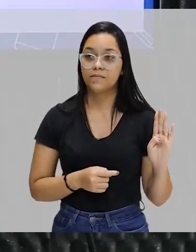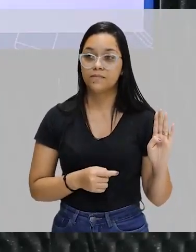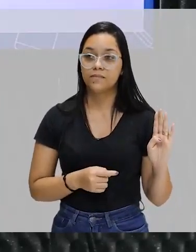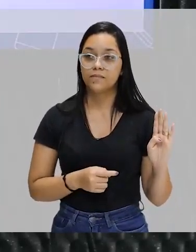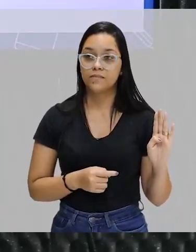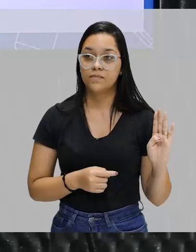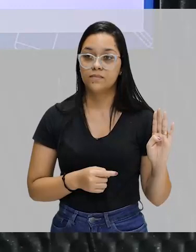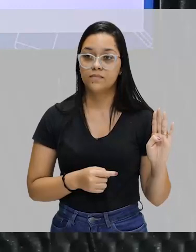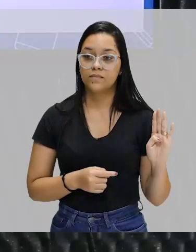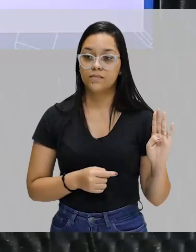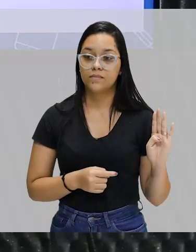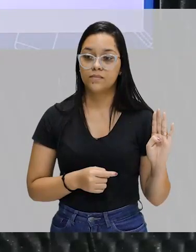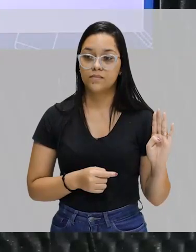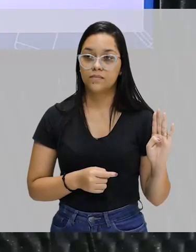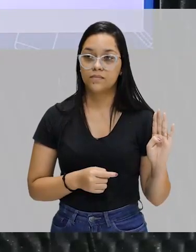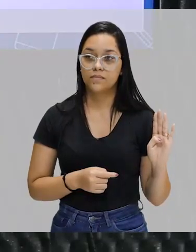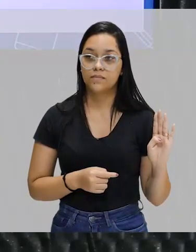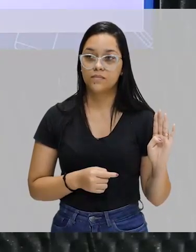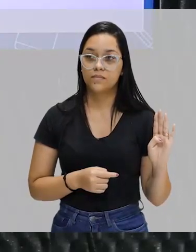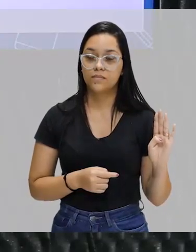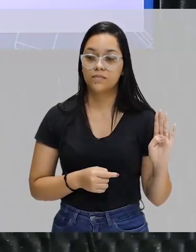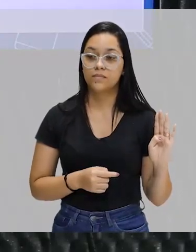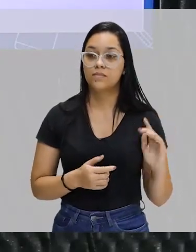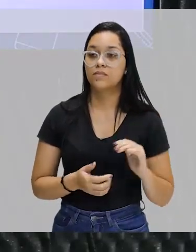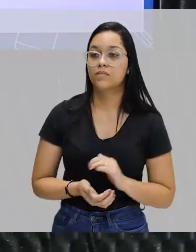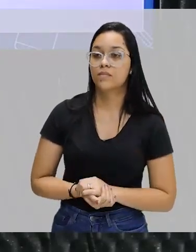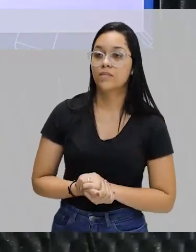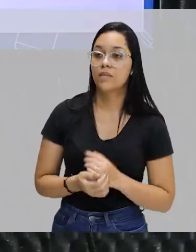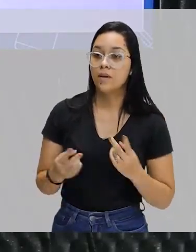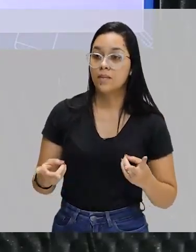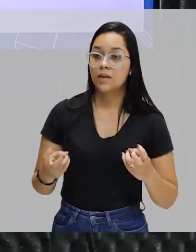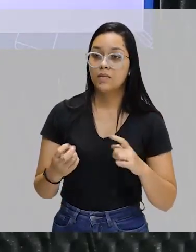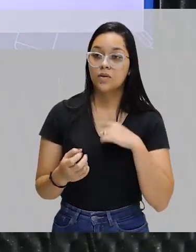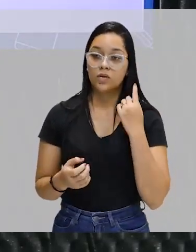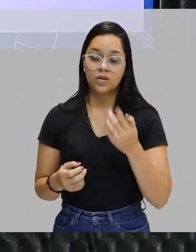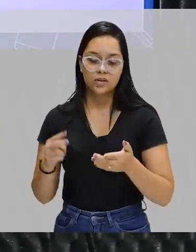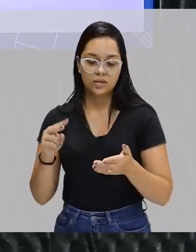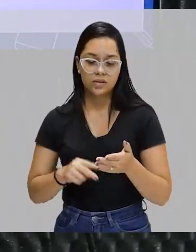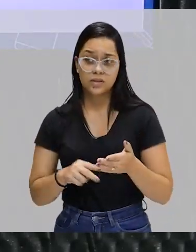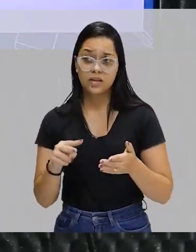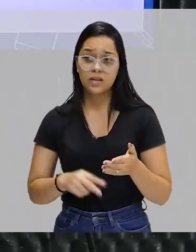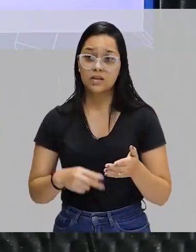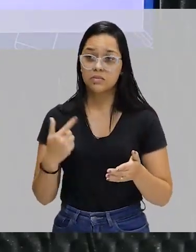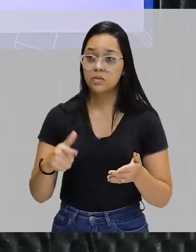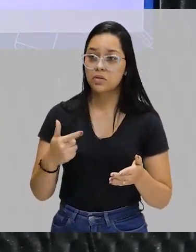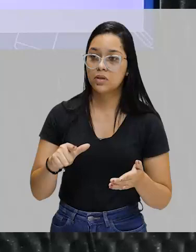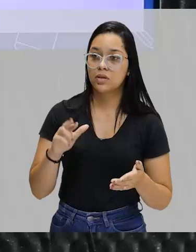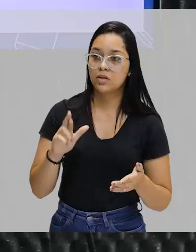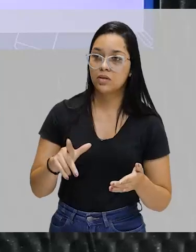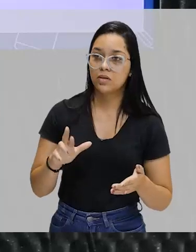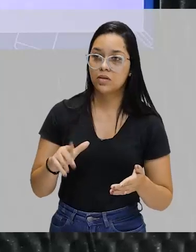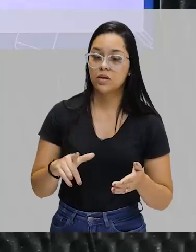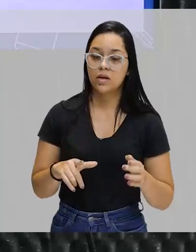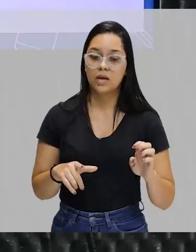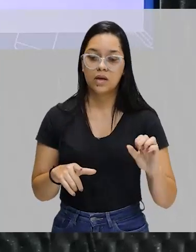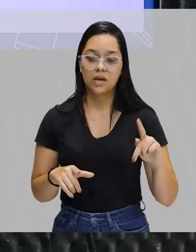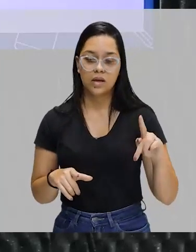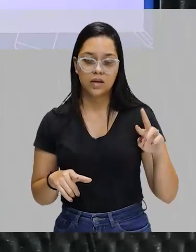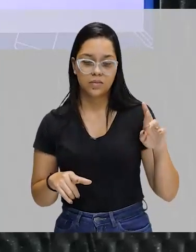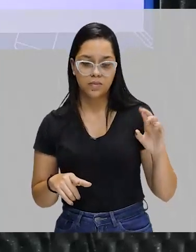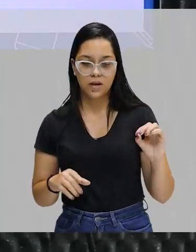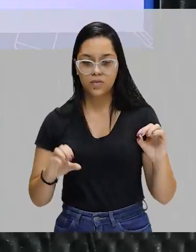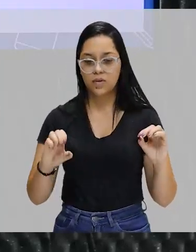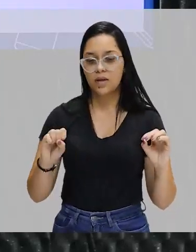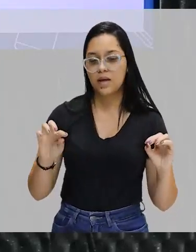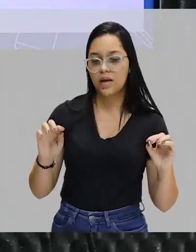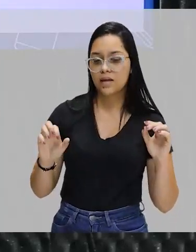B, esperto e esperto. Observem que quando a gente lê, não tem diferença. Esperto e